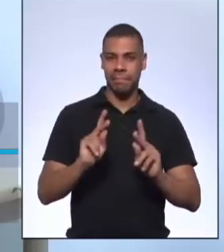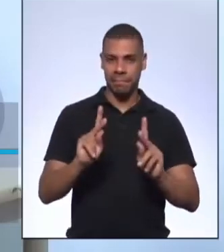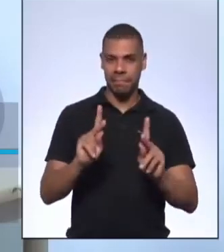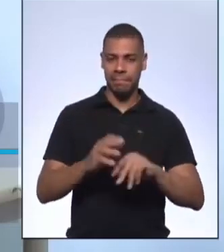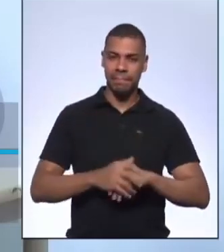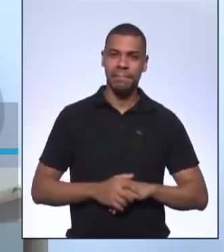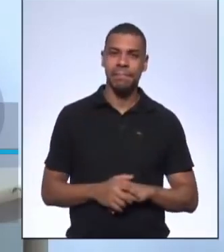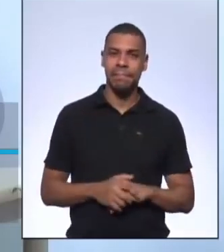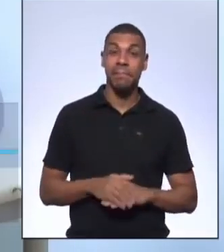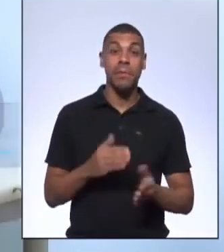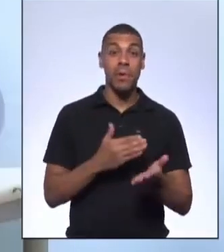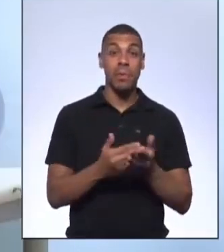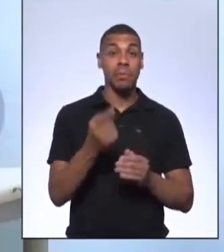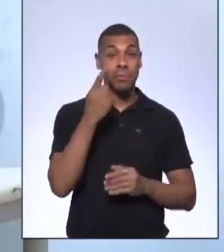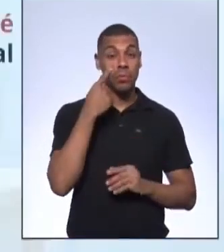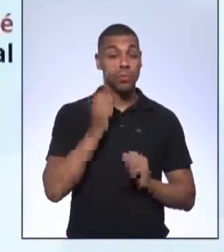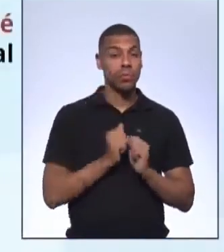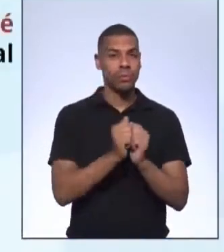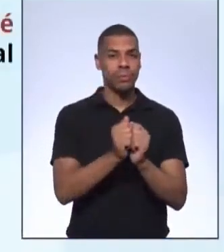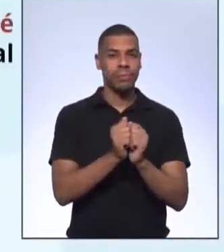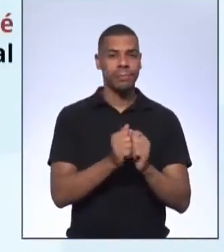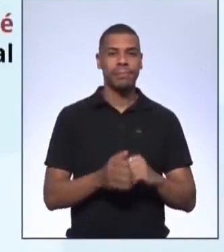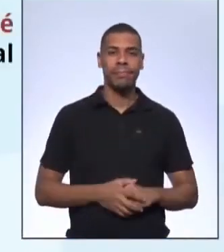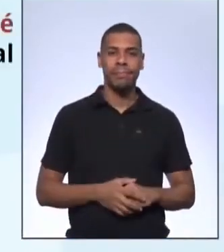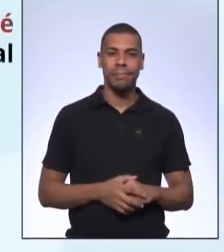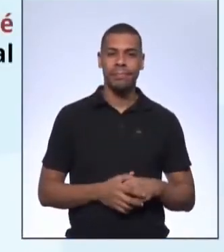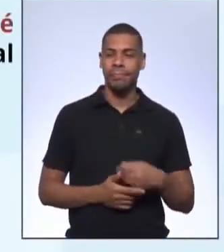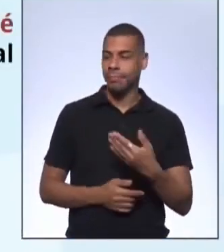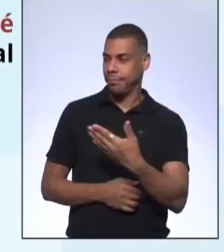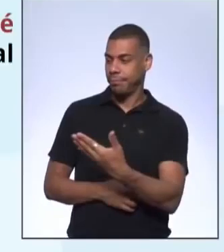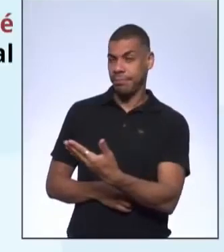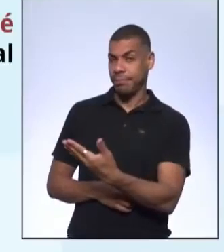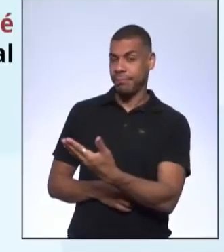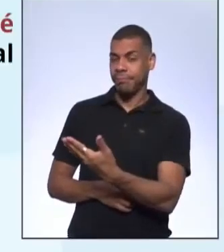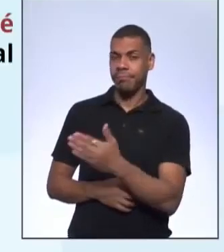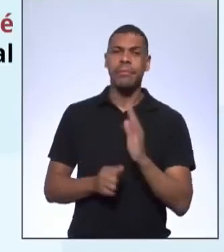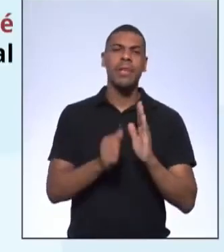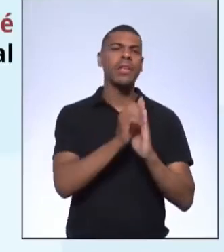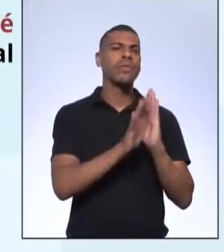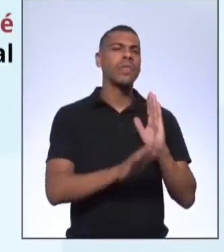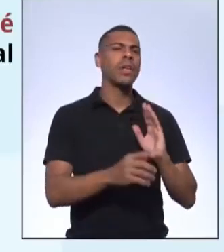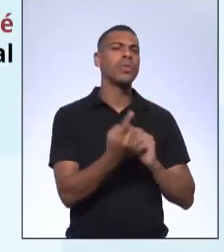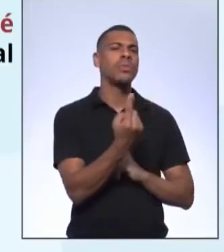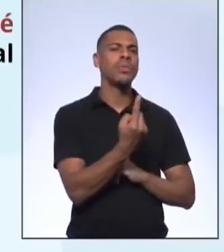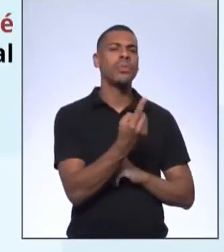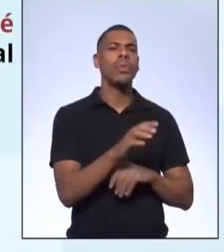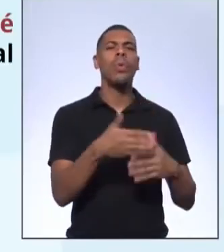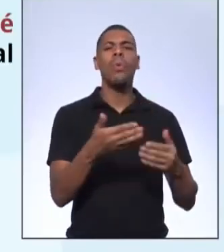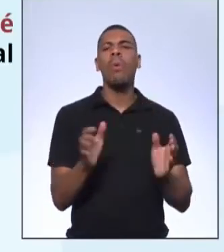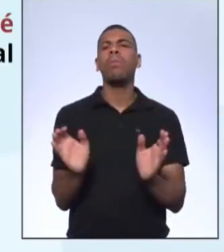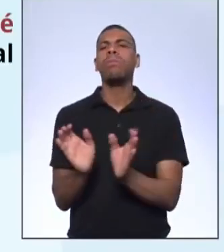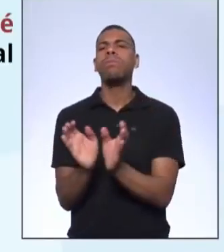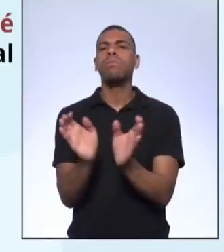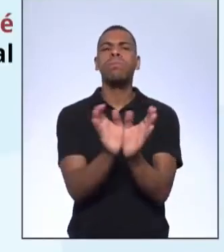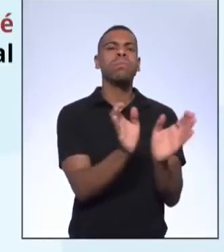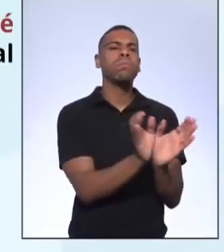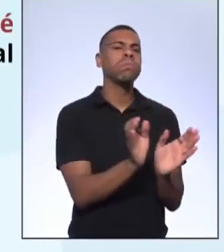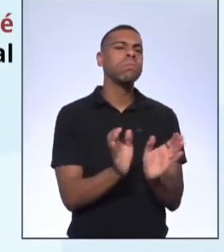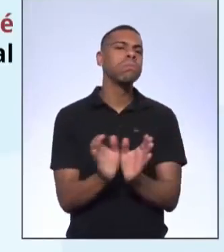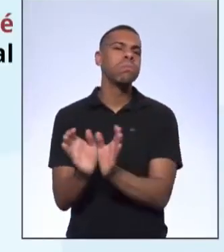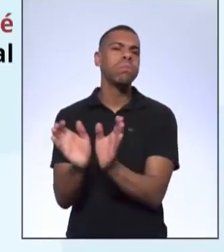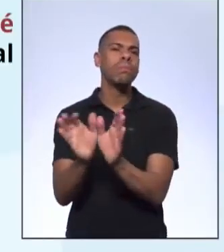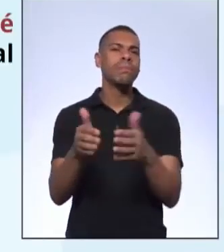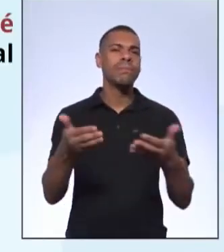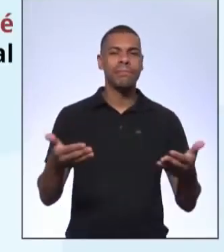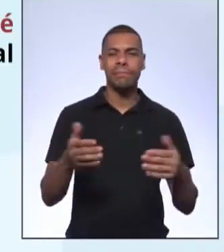Então, vamos lá, acompanhem conosco a leitura. A atividade, a primeira questão é: quais são os grupos